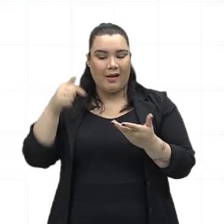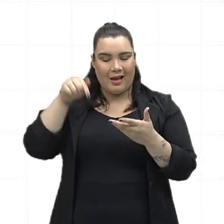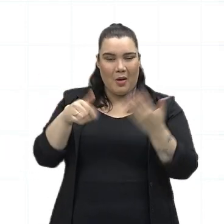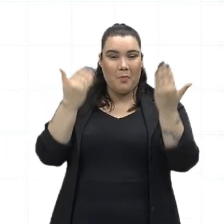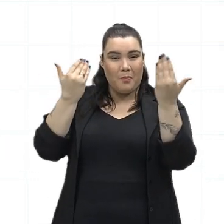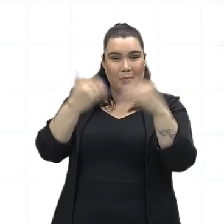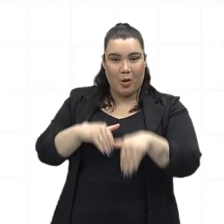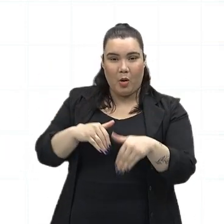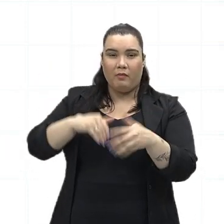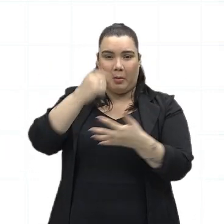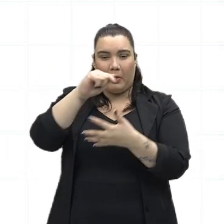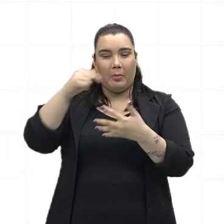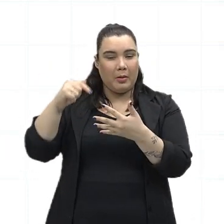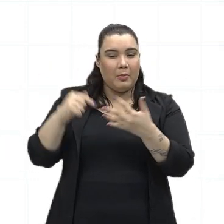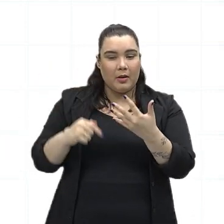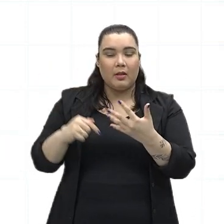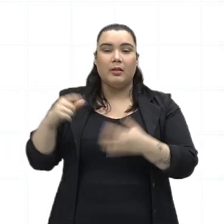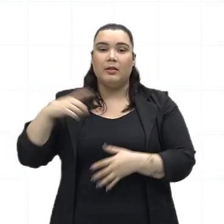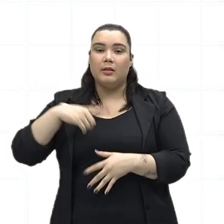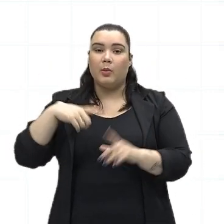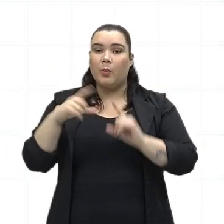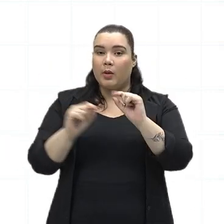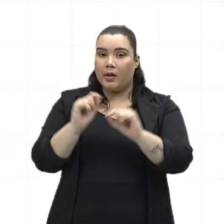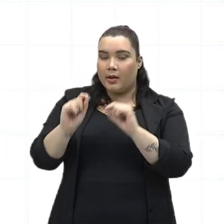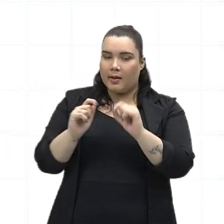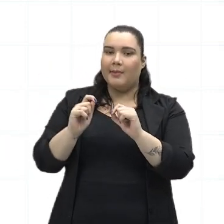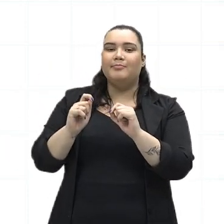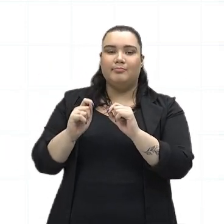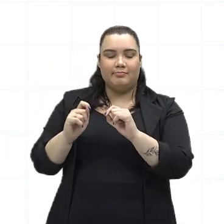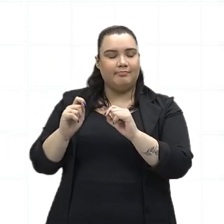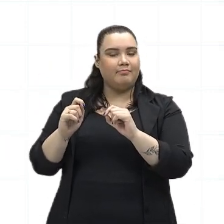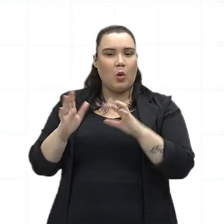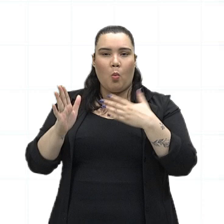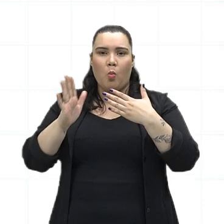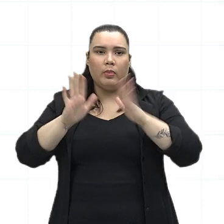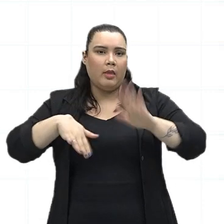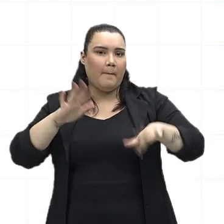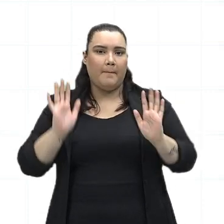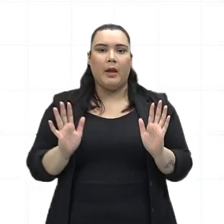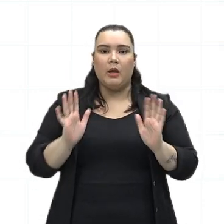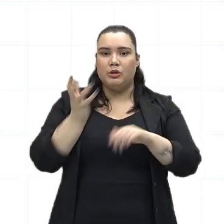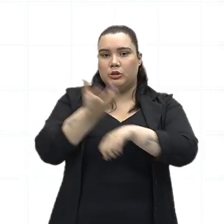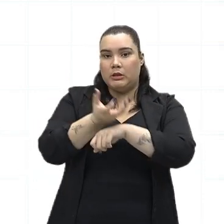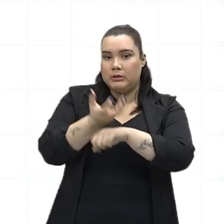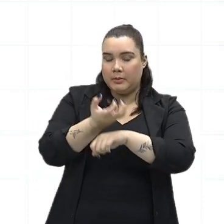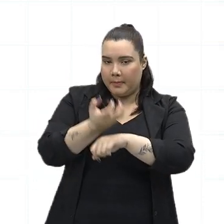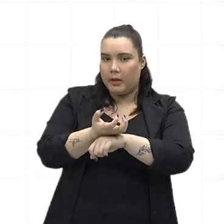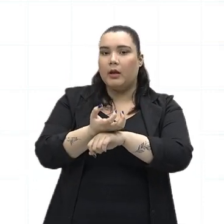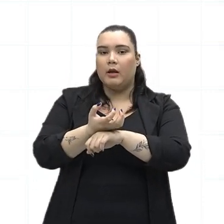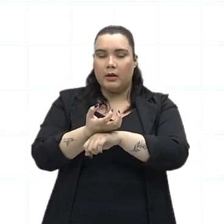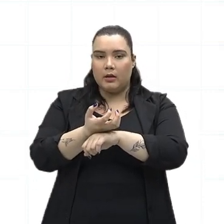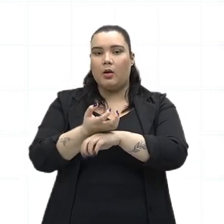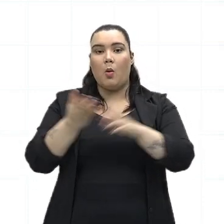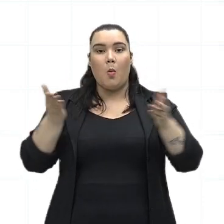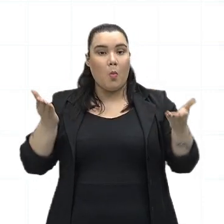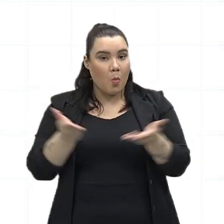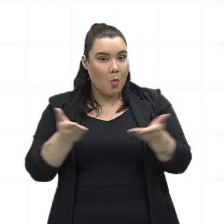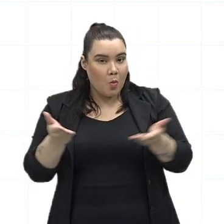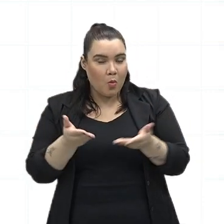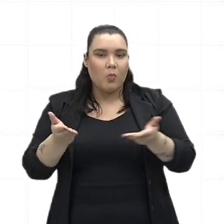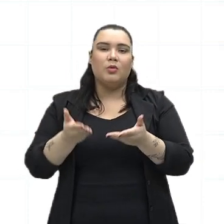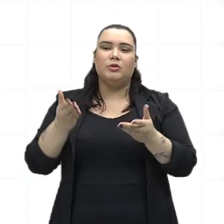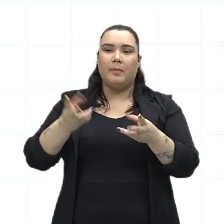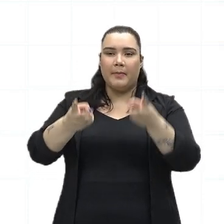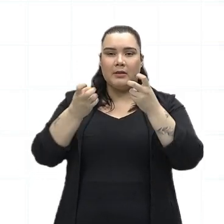essas avaliações externas, todas elas, seja lá qual for o componente curricular, hoje em dia ele